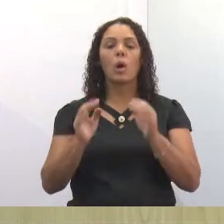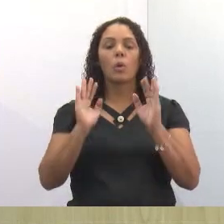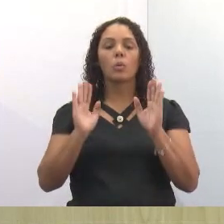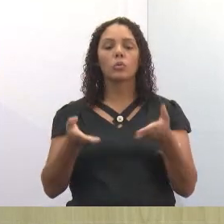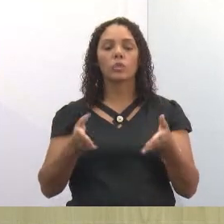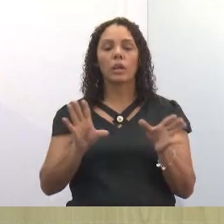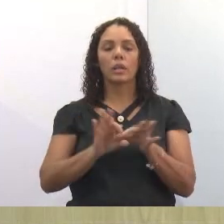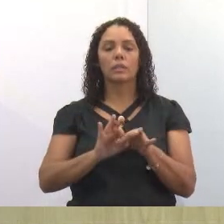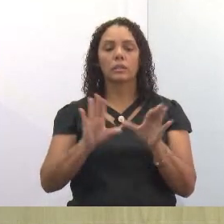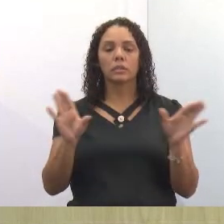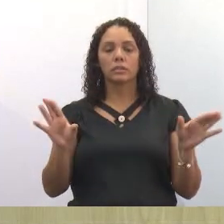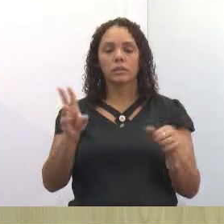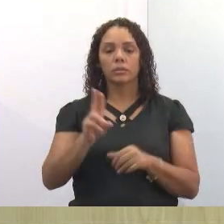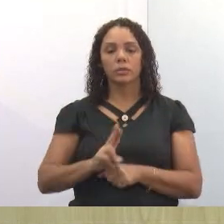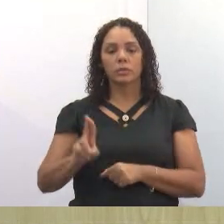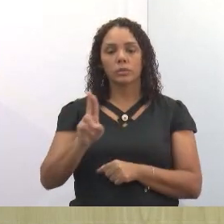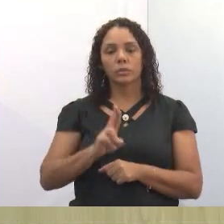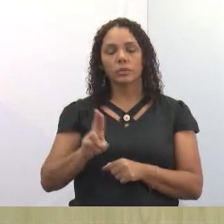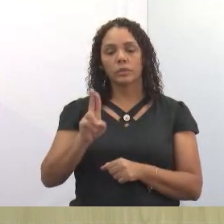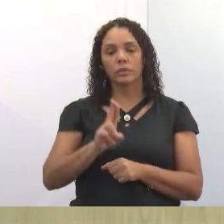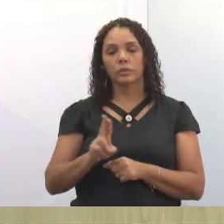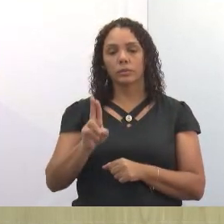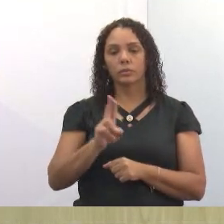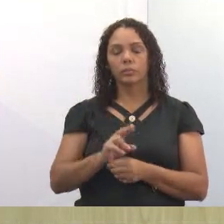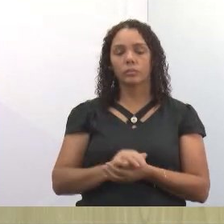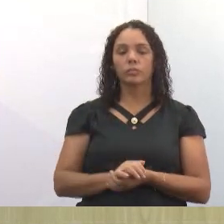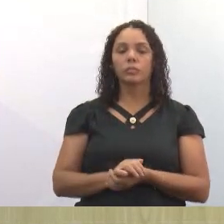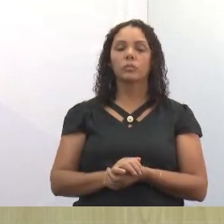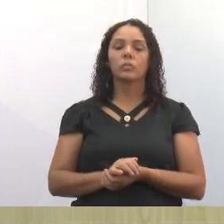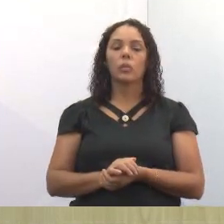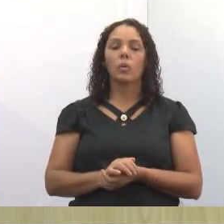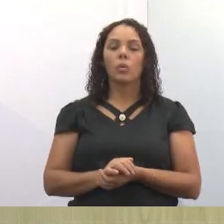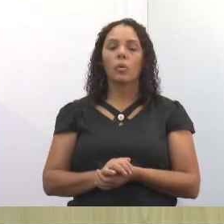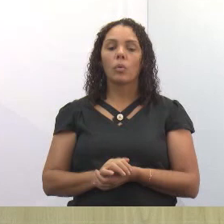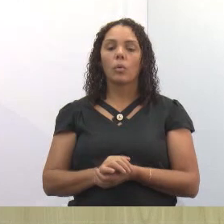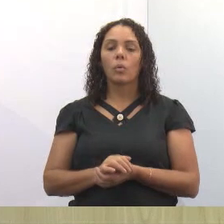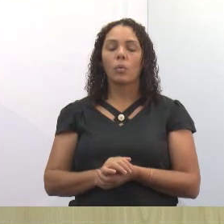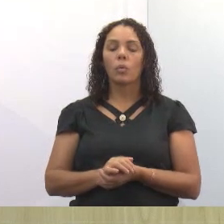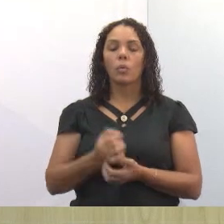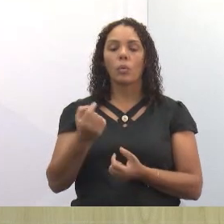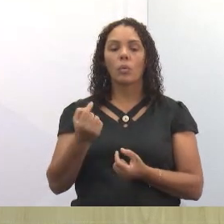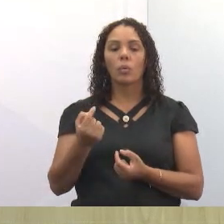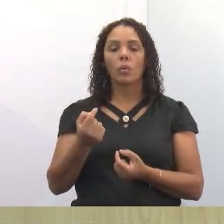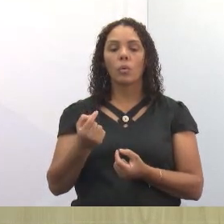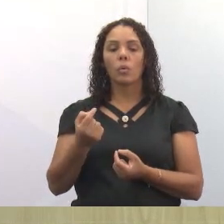liberadas? 1.1. Quais entidades receberam?